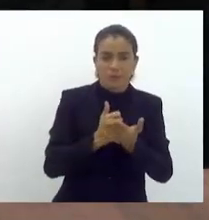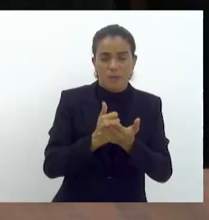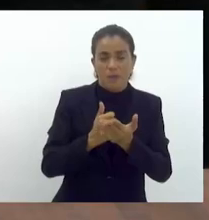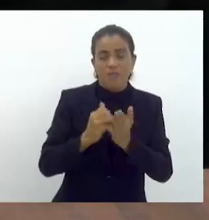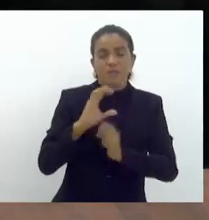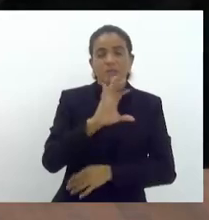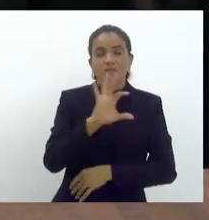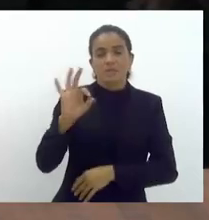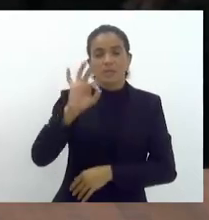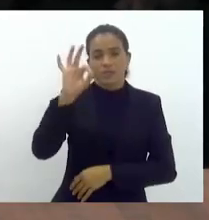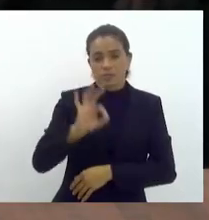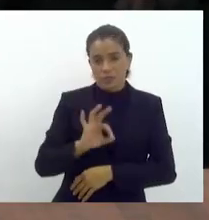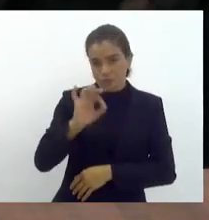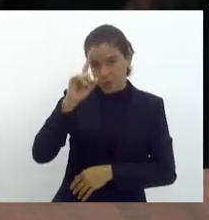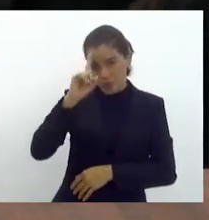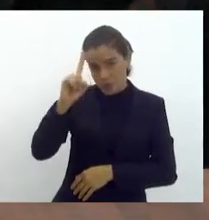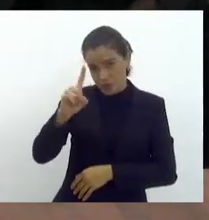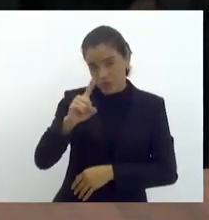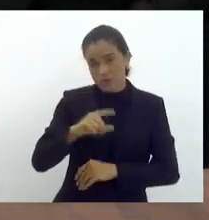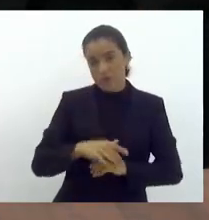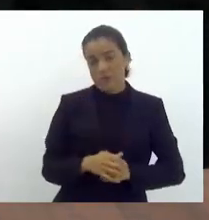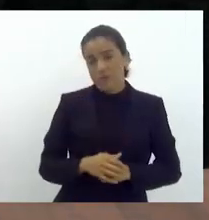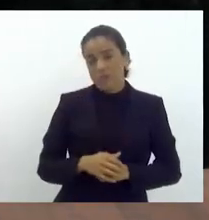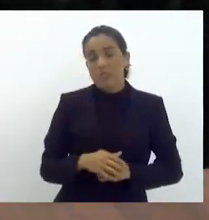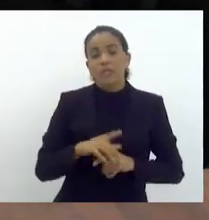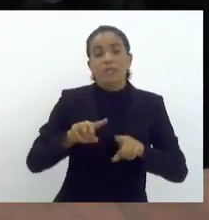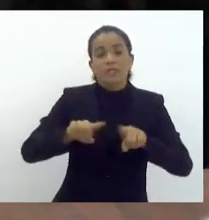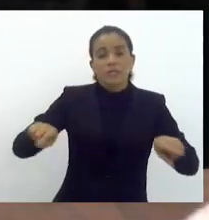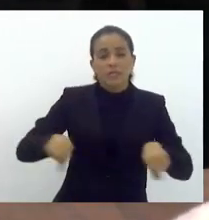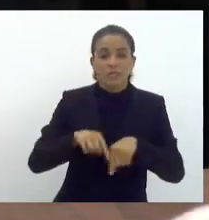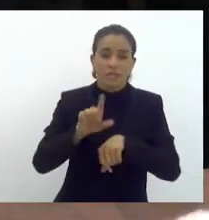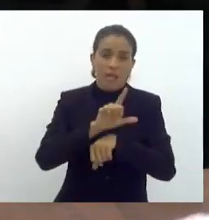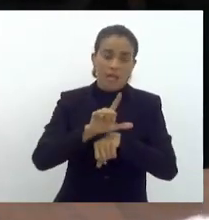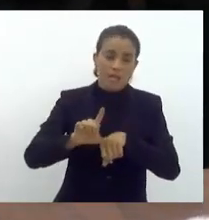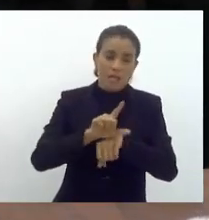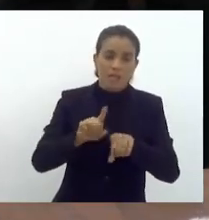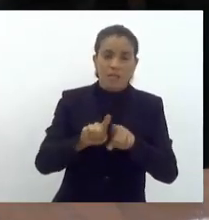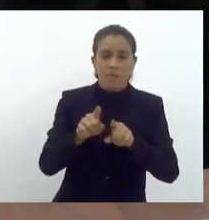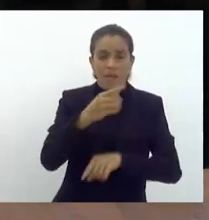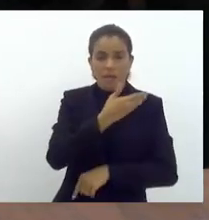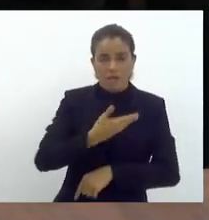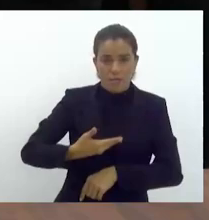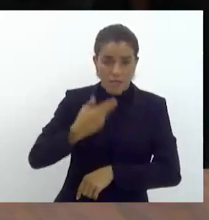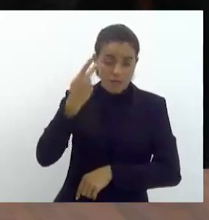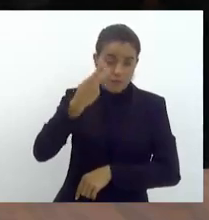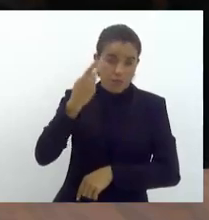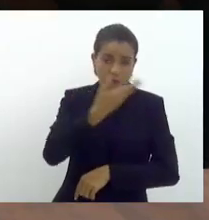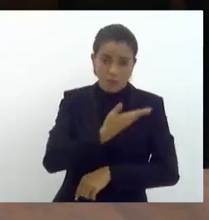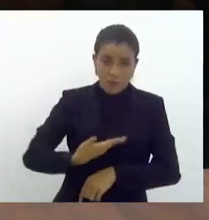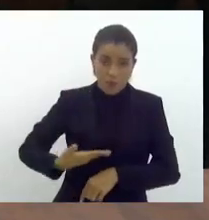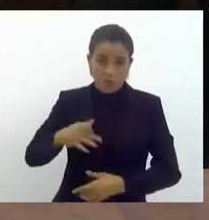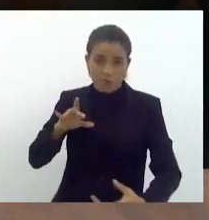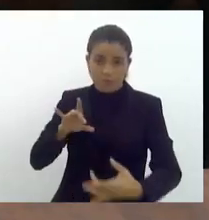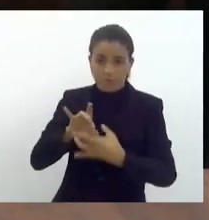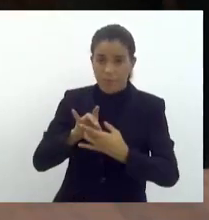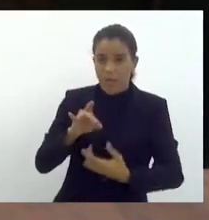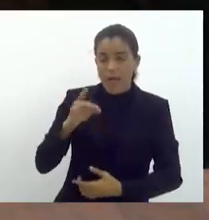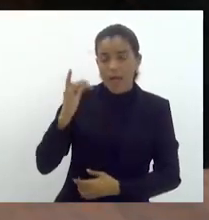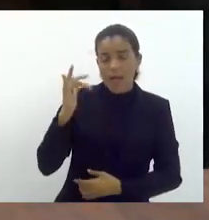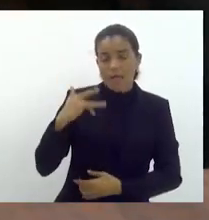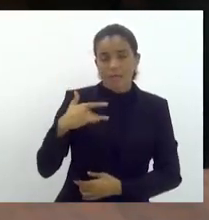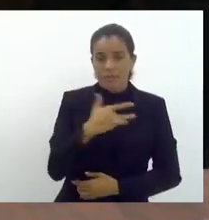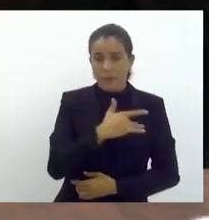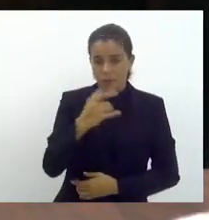da Comissão da mulher e da sala lilás e também sobre as políticas públicas relacionadas à saúde mental as